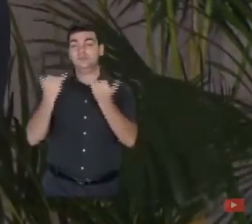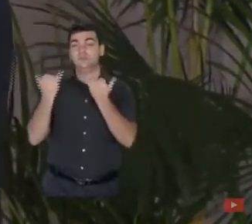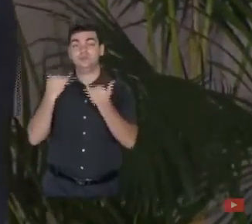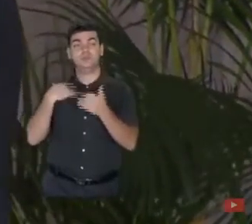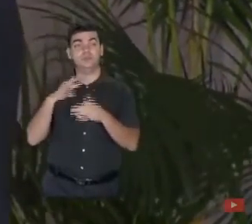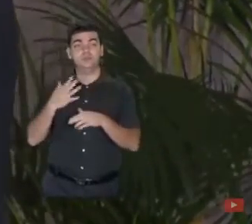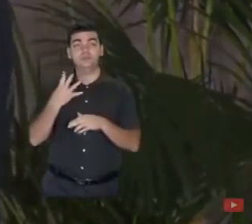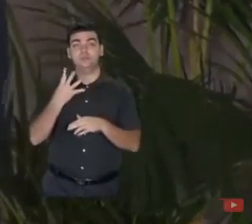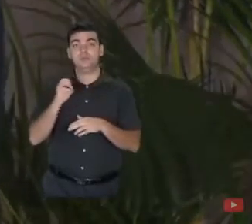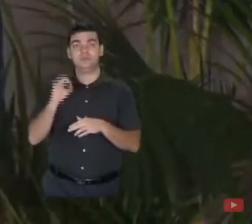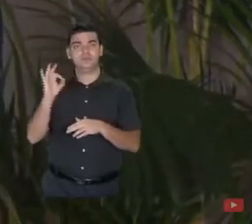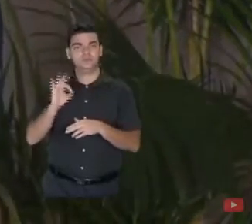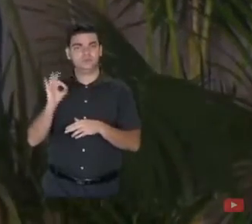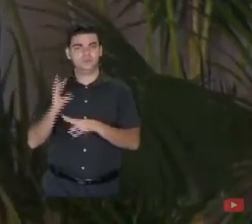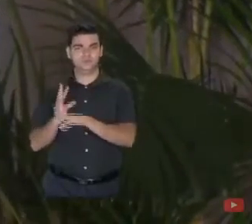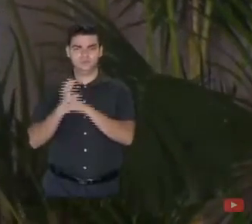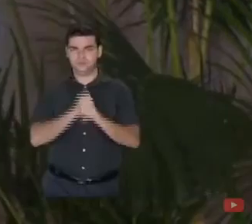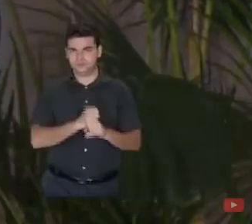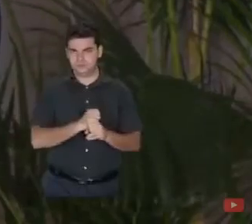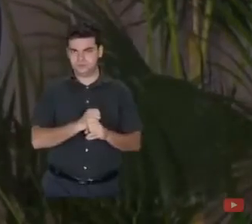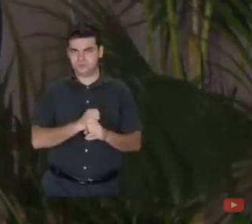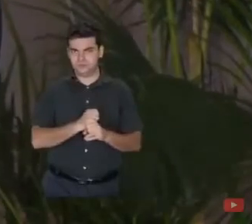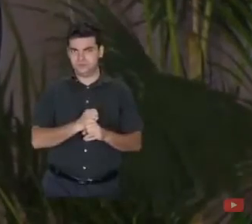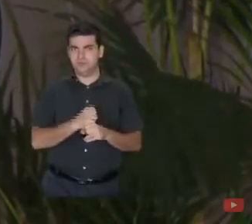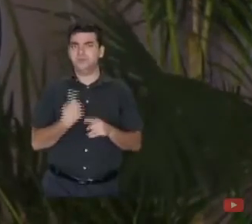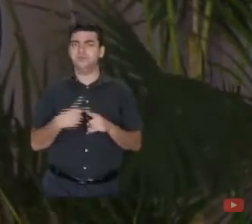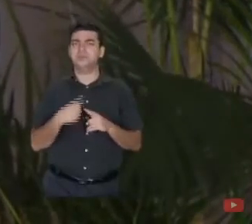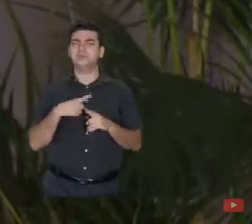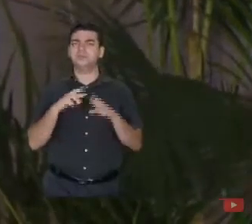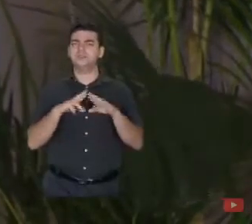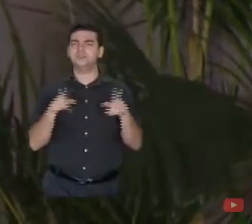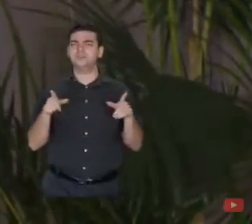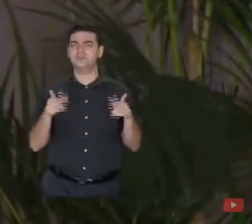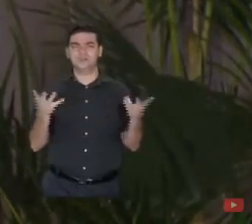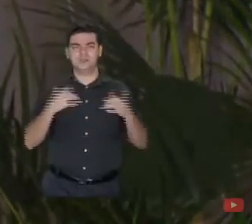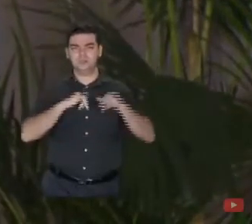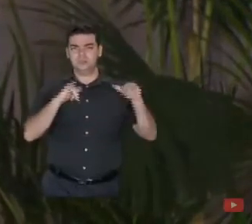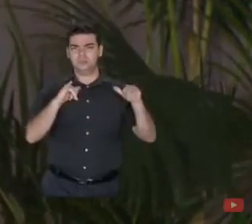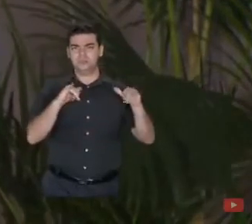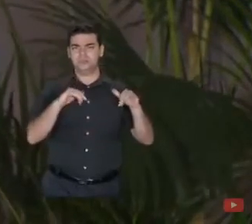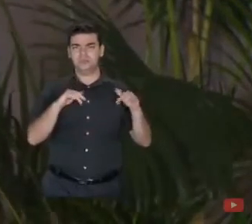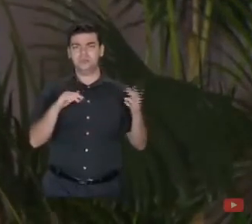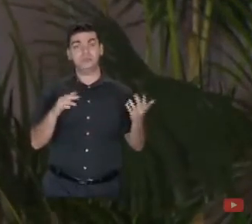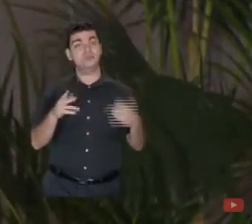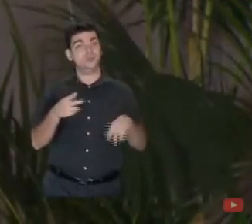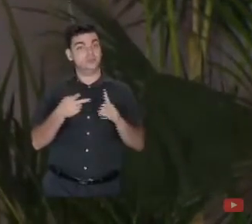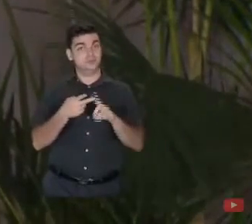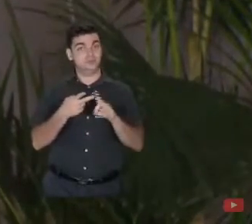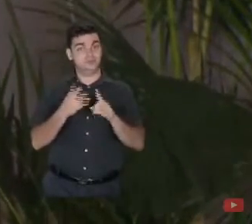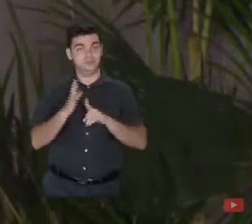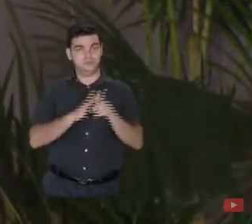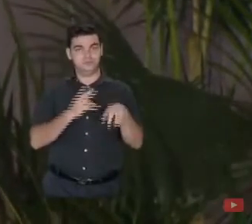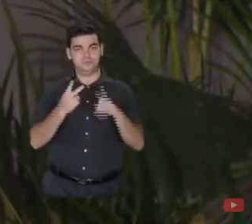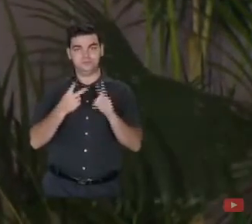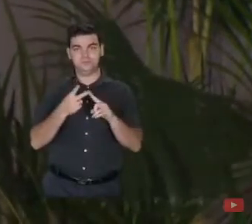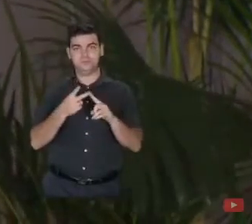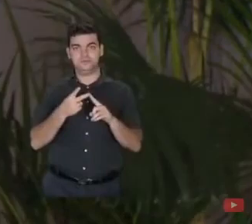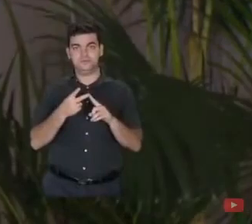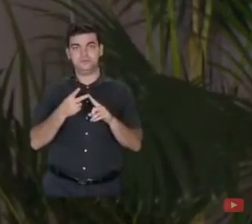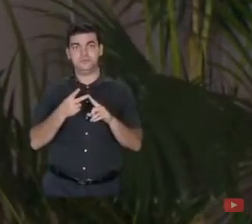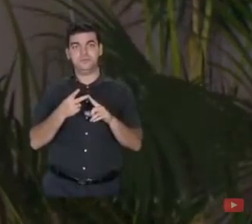não chega a 40% de apuração. Por que essa diferença ainda não foi divulgada? A outra dúvida é